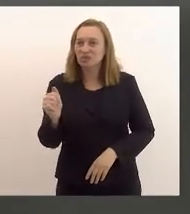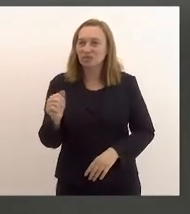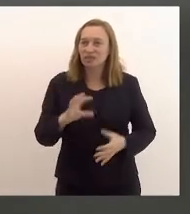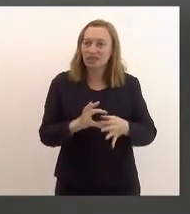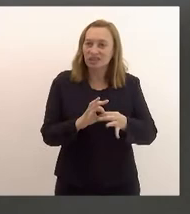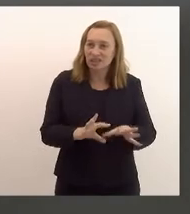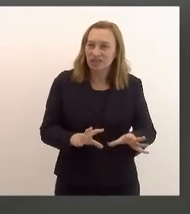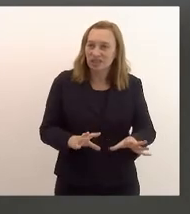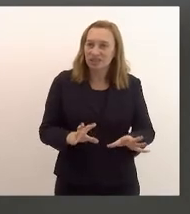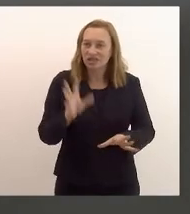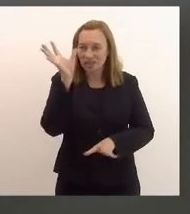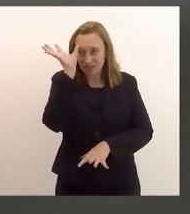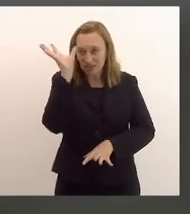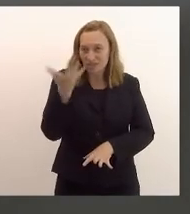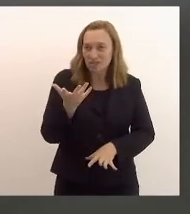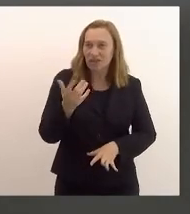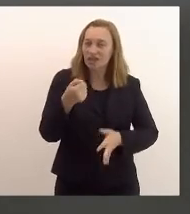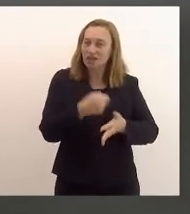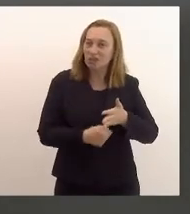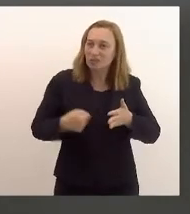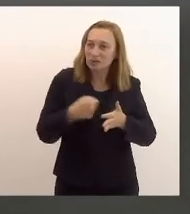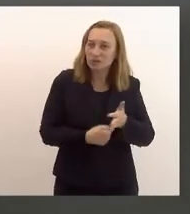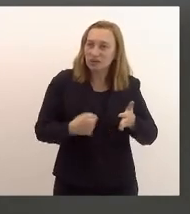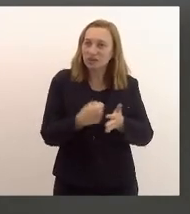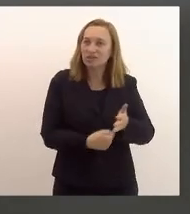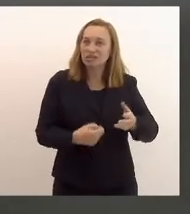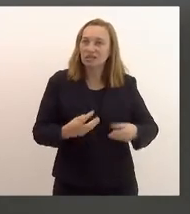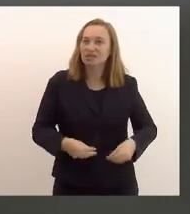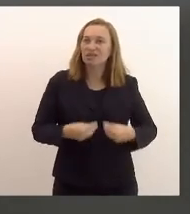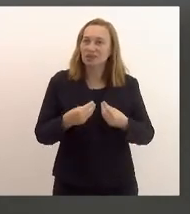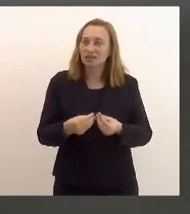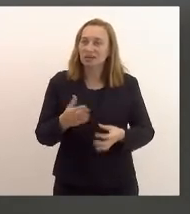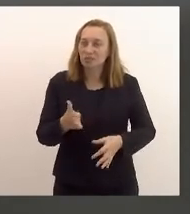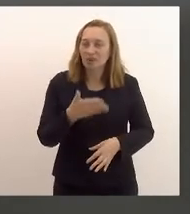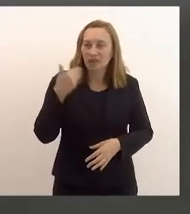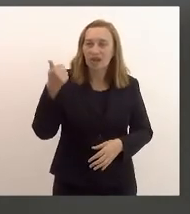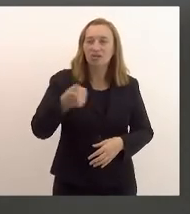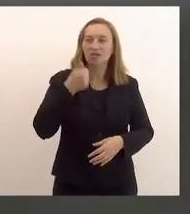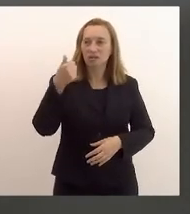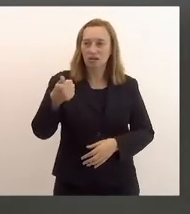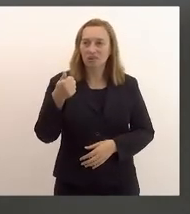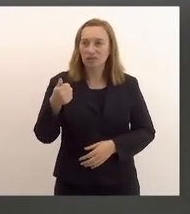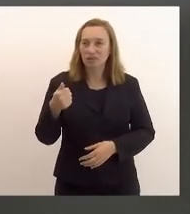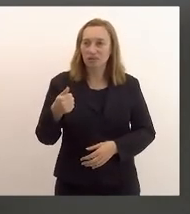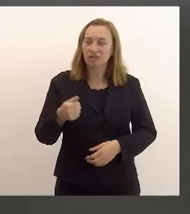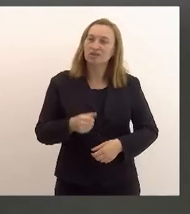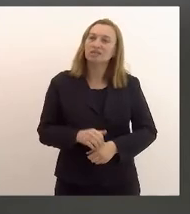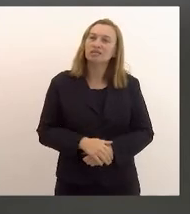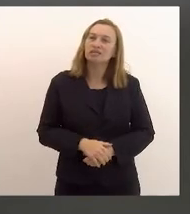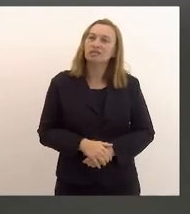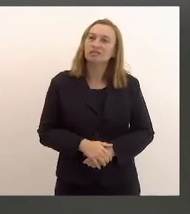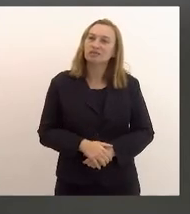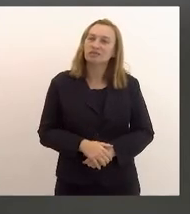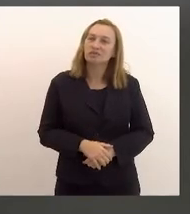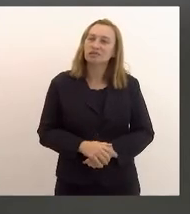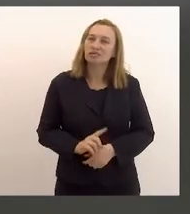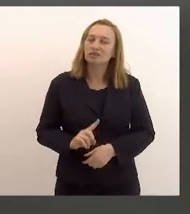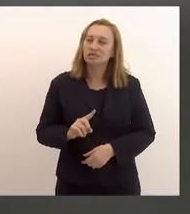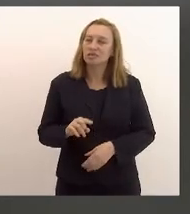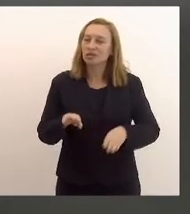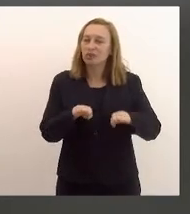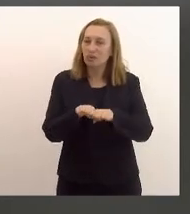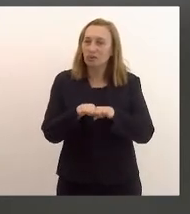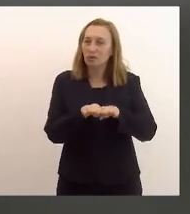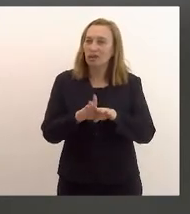furta a está ali lutando para garantir principalmente a tão sonhada que passam com os outros